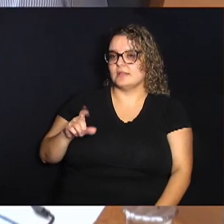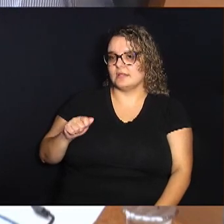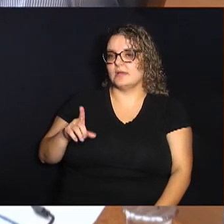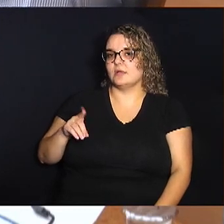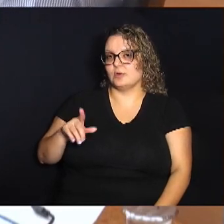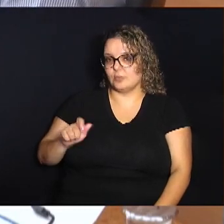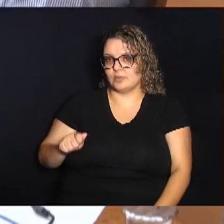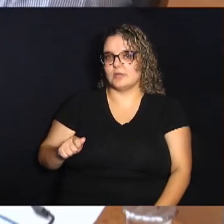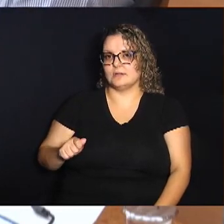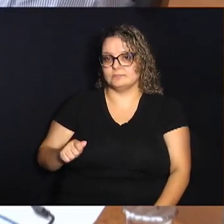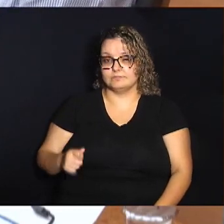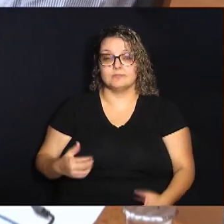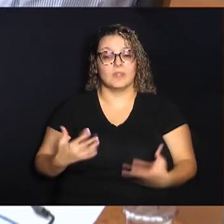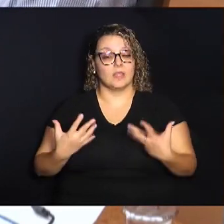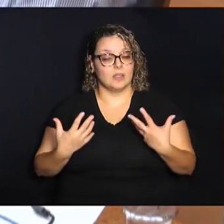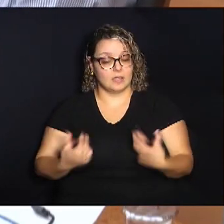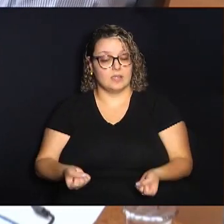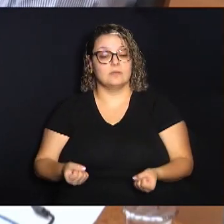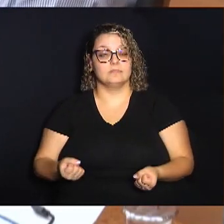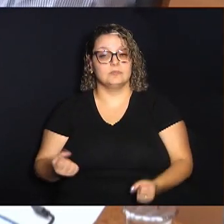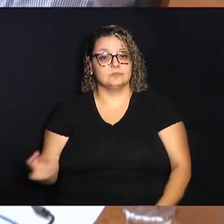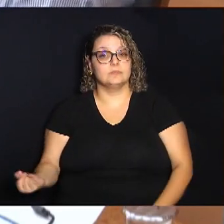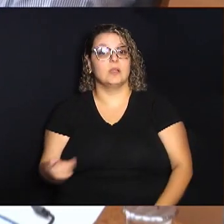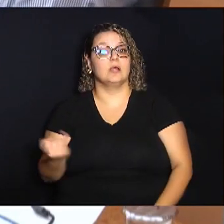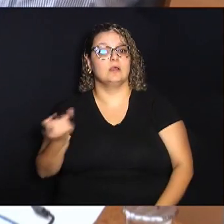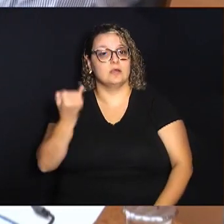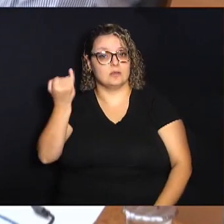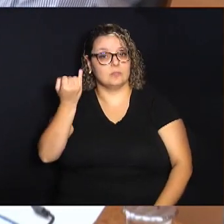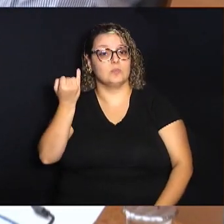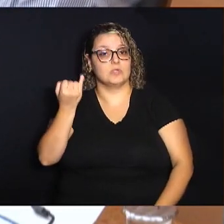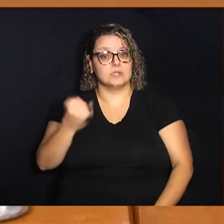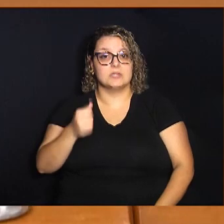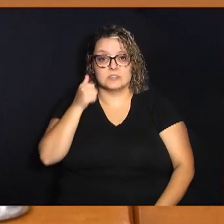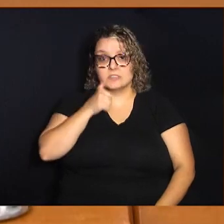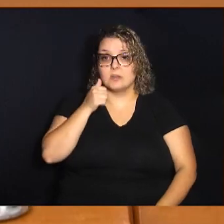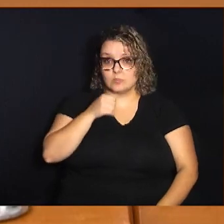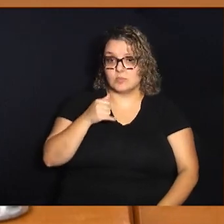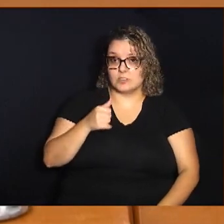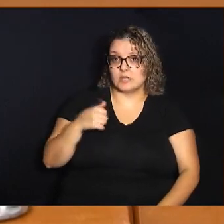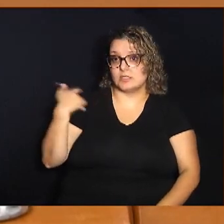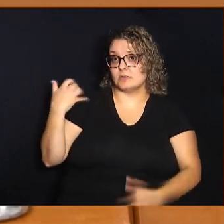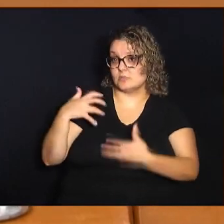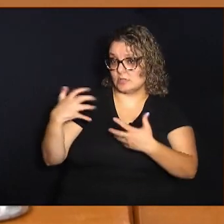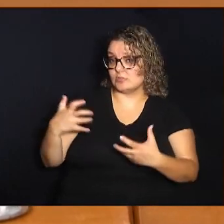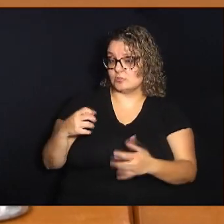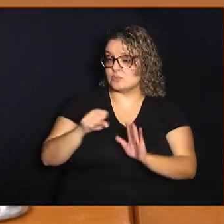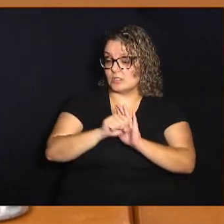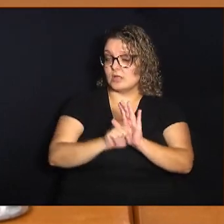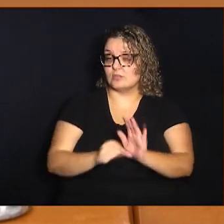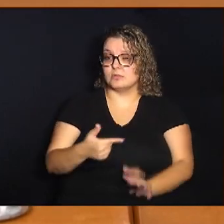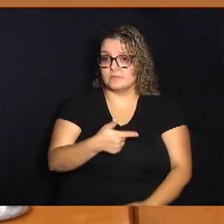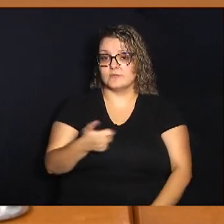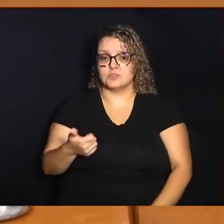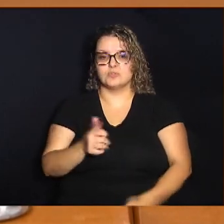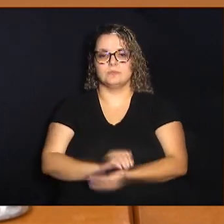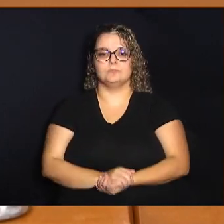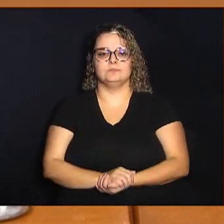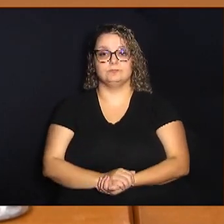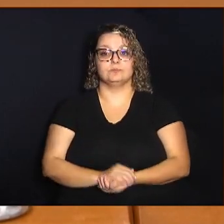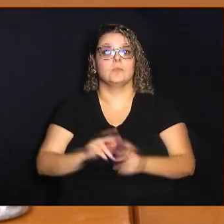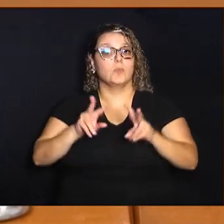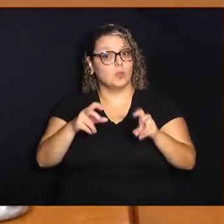palestra Valorizando Experiências, a Mulher na Melhor Idade do Século XXI. Hoje nos reunimos para discutir um tema de extrema